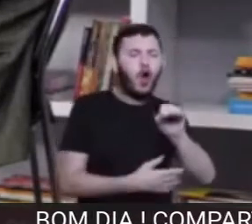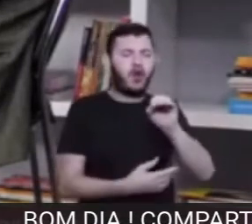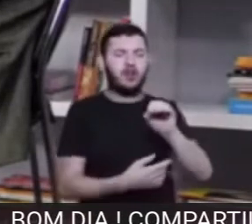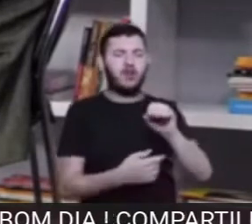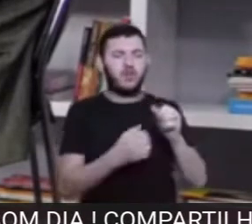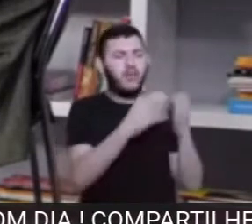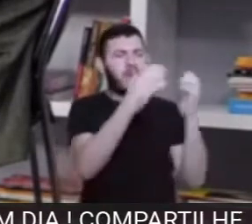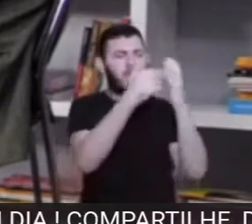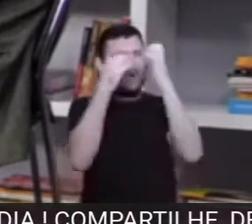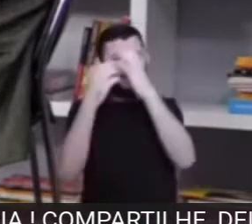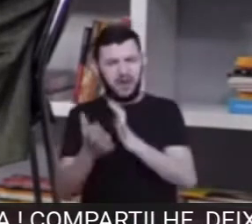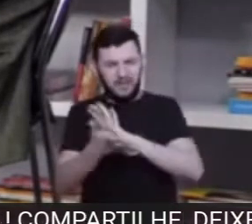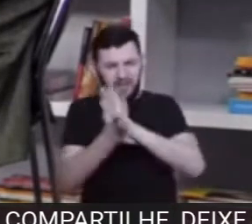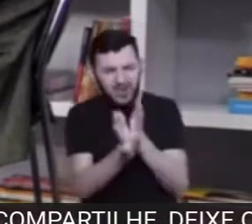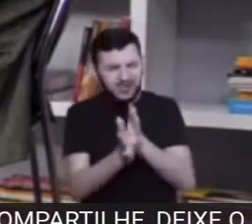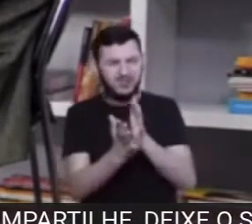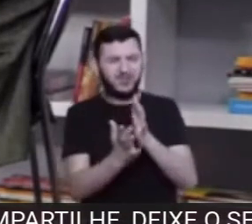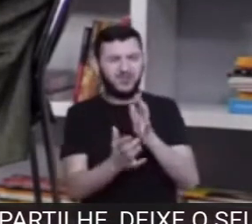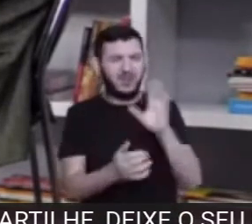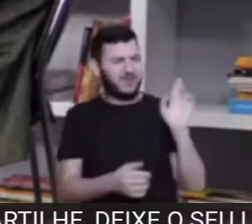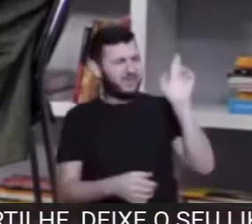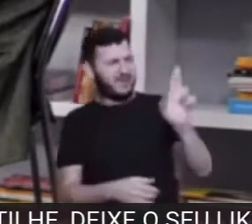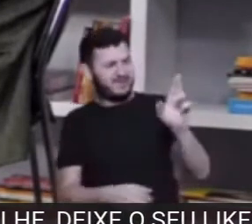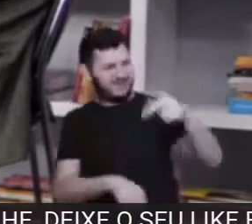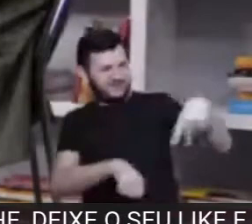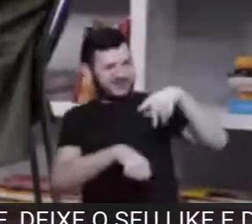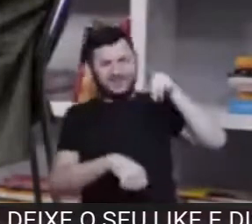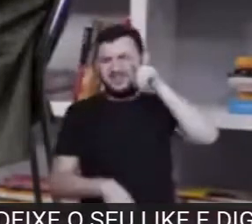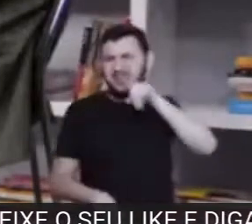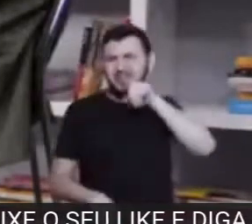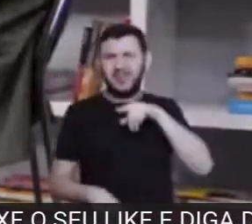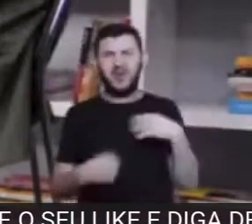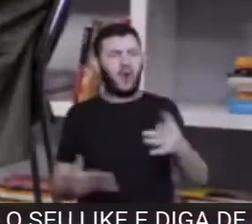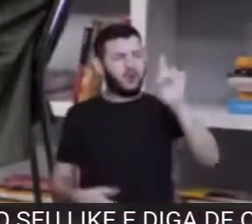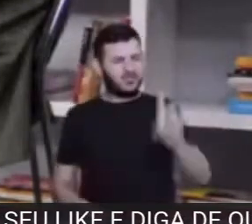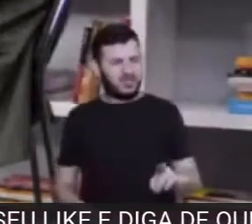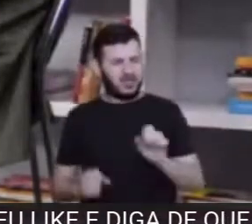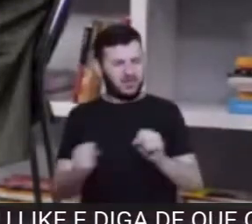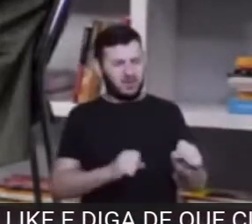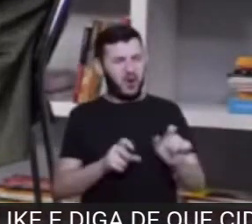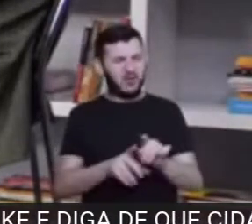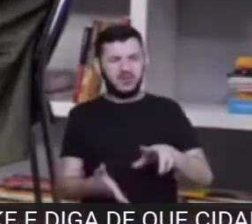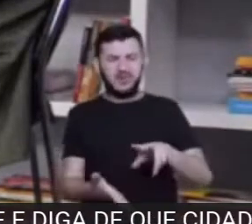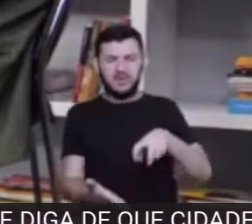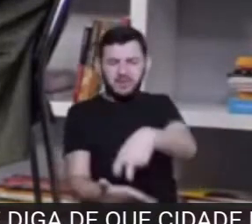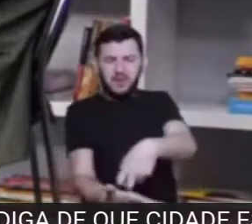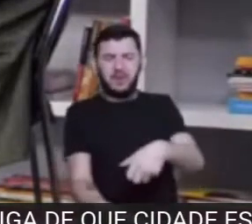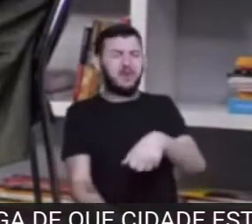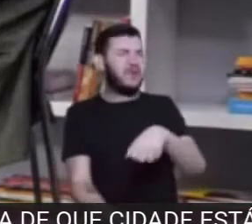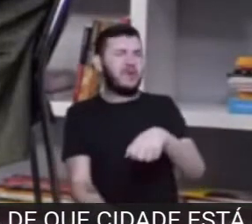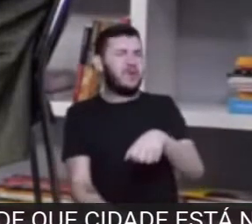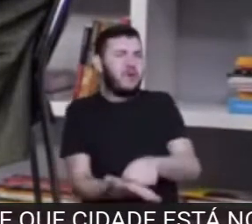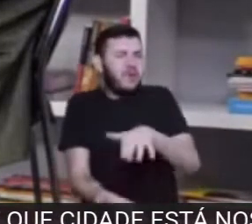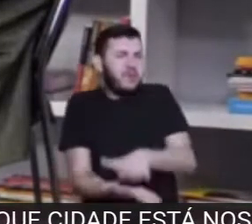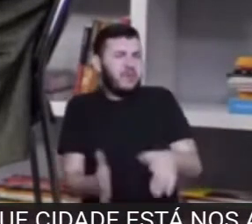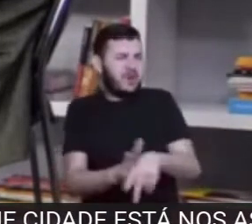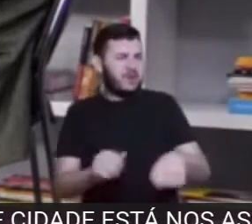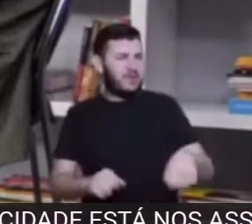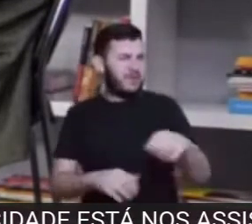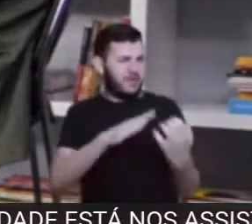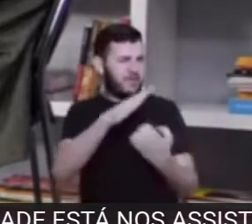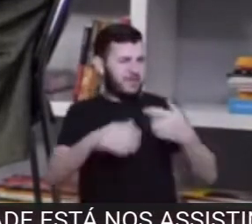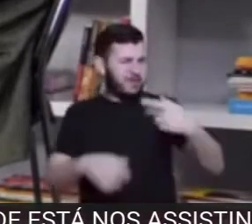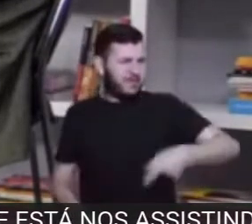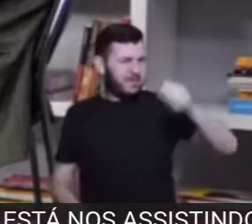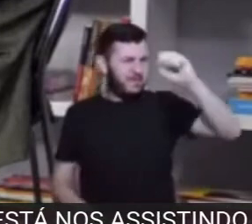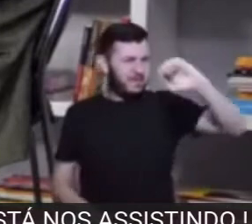Com que direito ele acha que ele pode ficar punindo empresa brasileira, ficar, sabe, tomando dinheiro de empresa brasileira? Com que direito